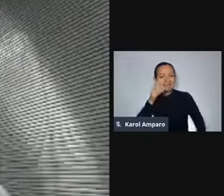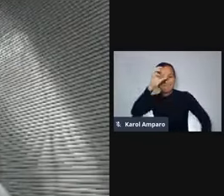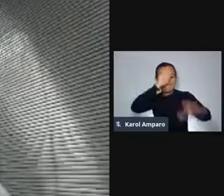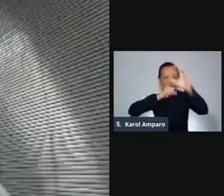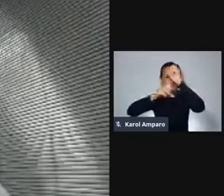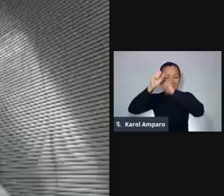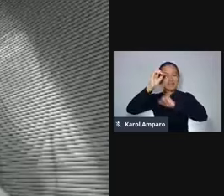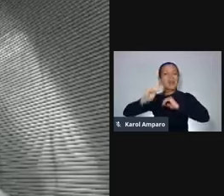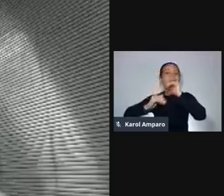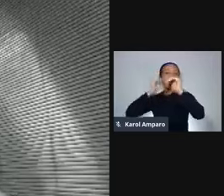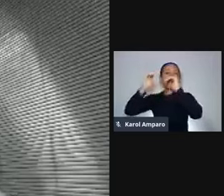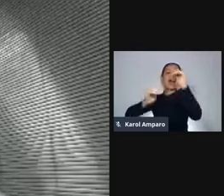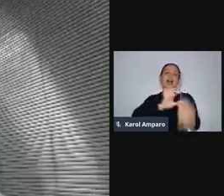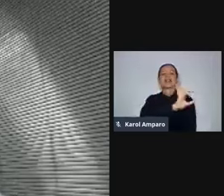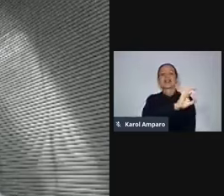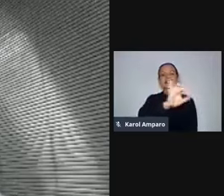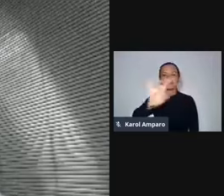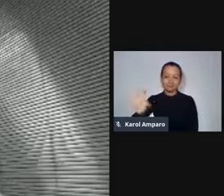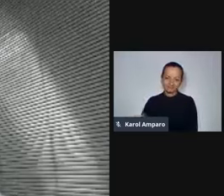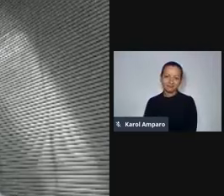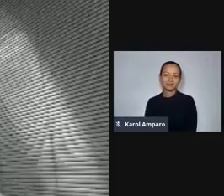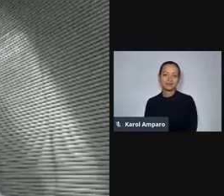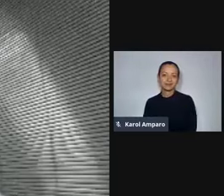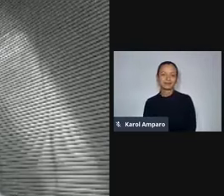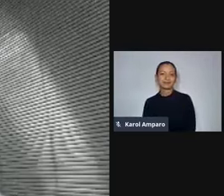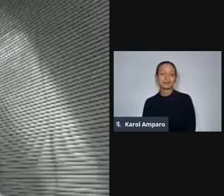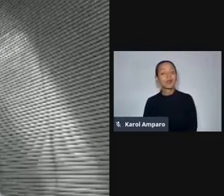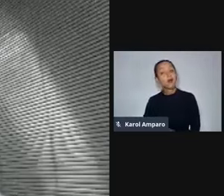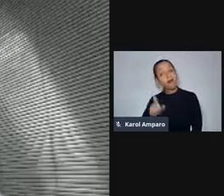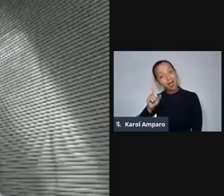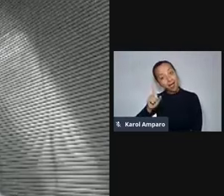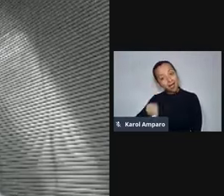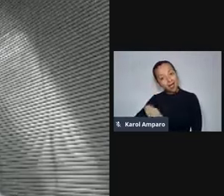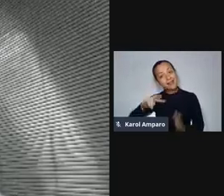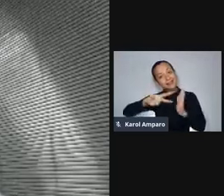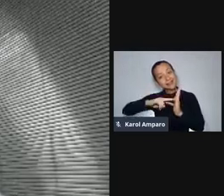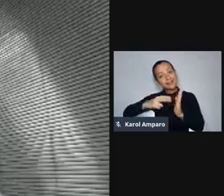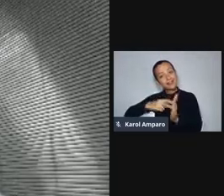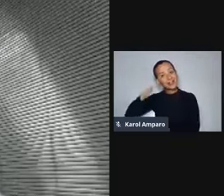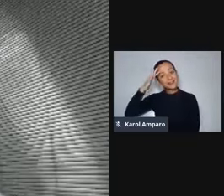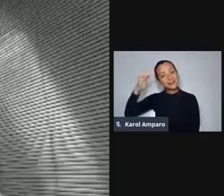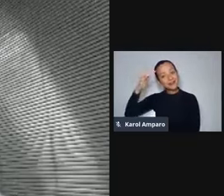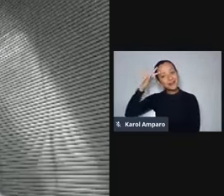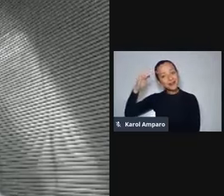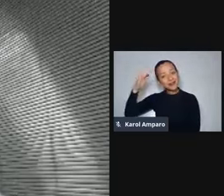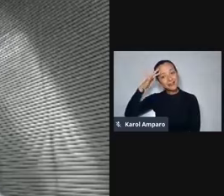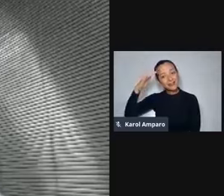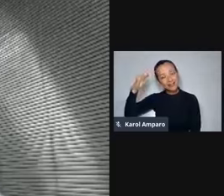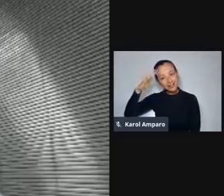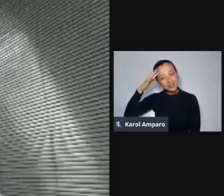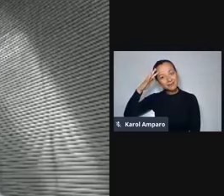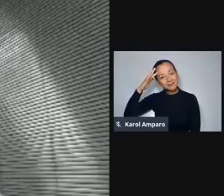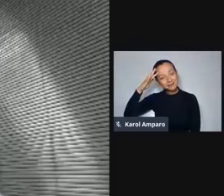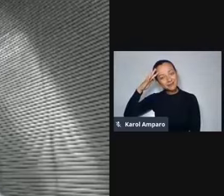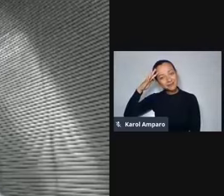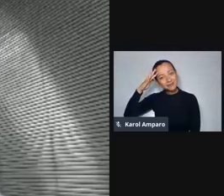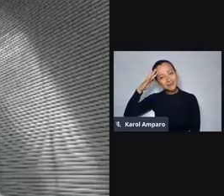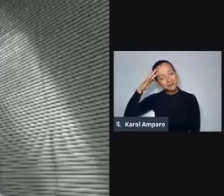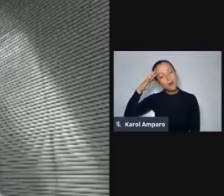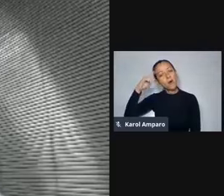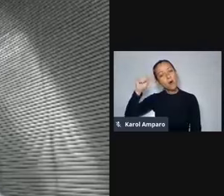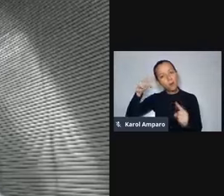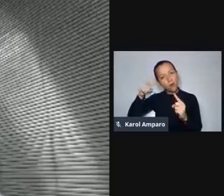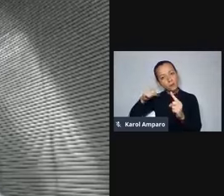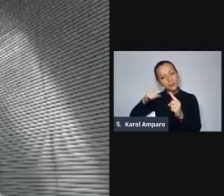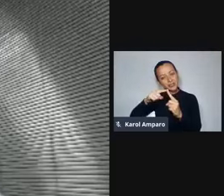um de nós. Então, isso é filosofar. Vamos filosofar, então, em função de mostrar os